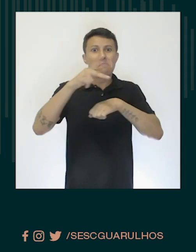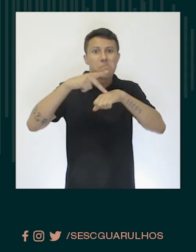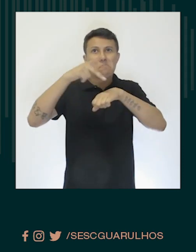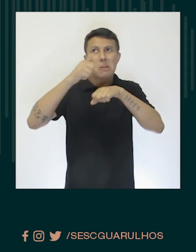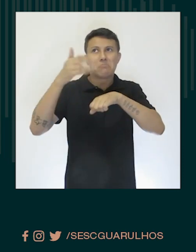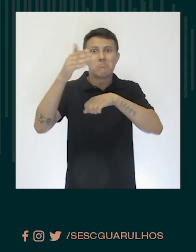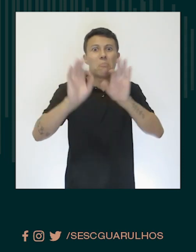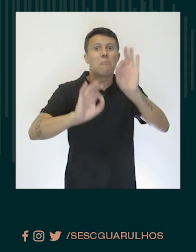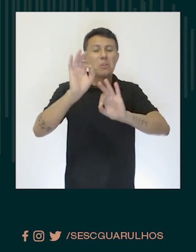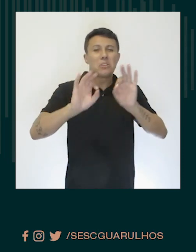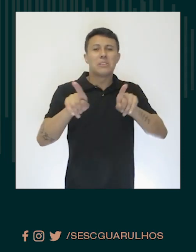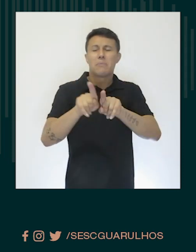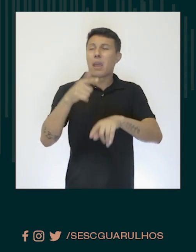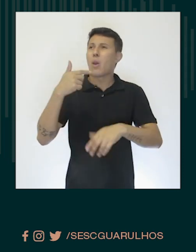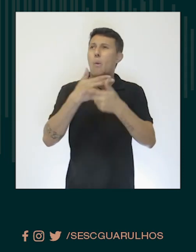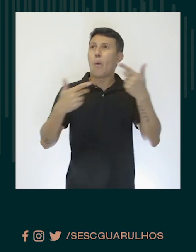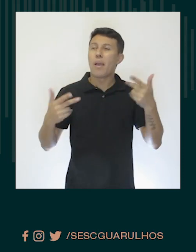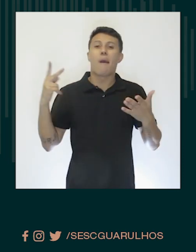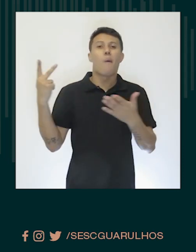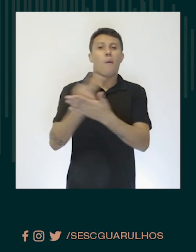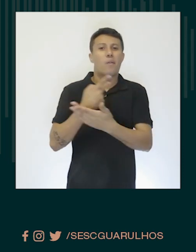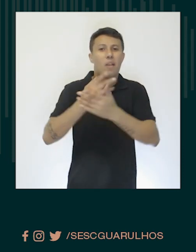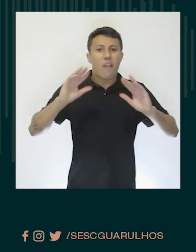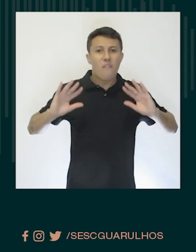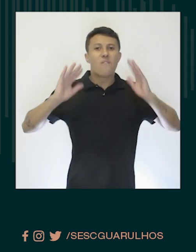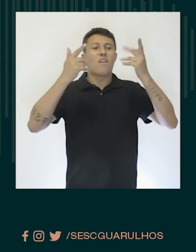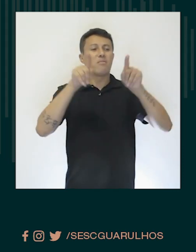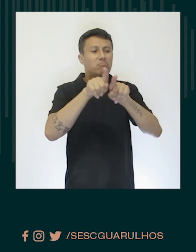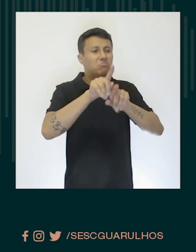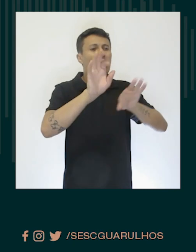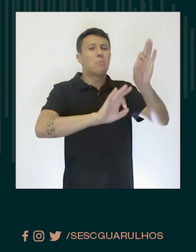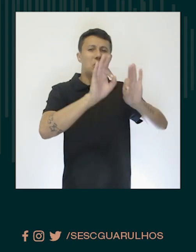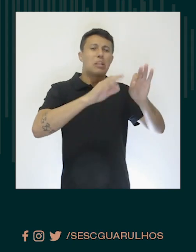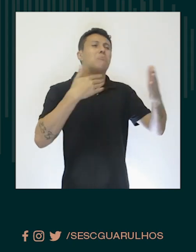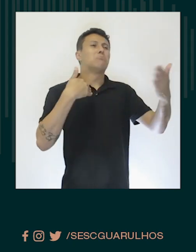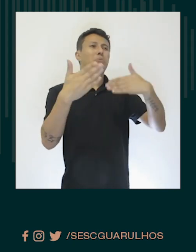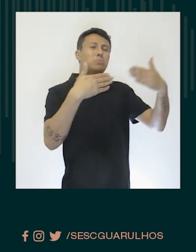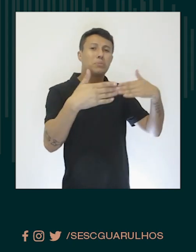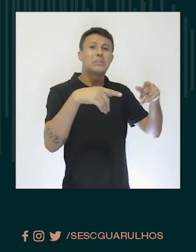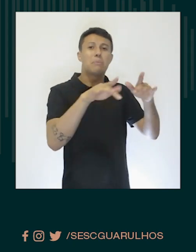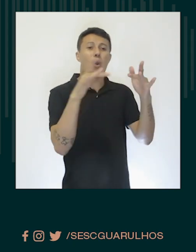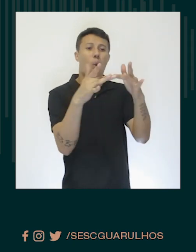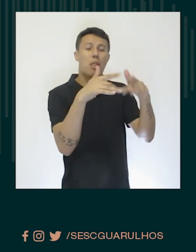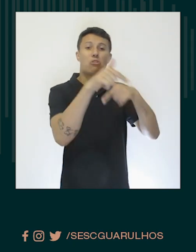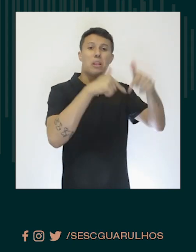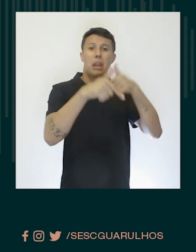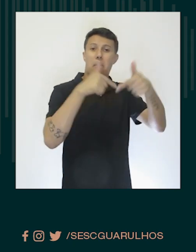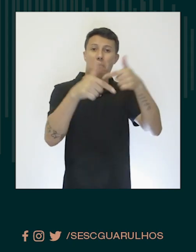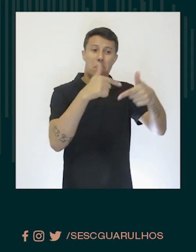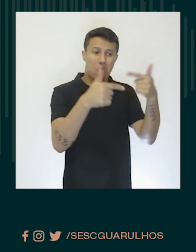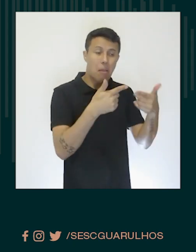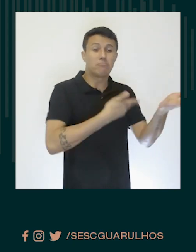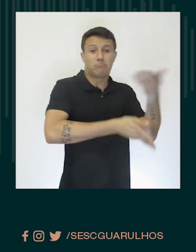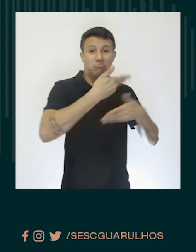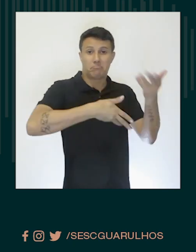coisas que rolaram tão bem, de eventos, de projetos, de conversas, de network,